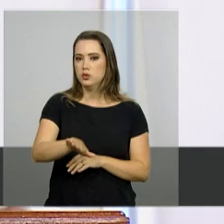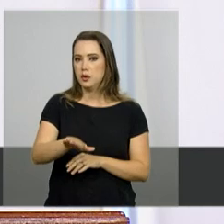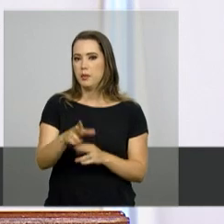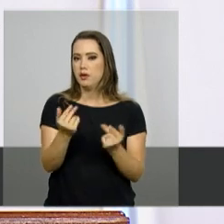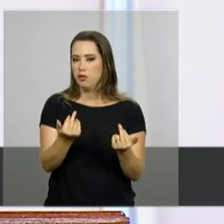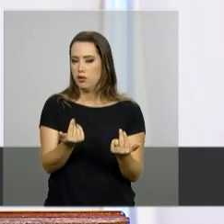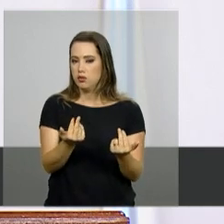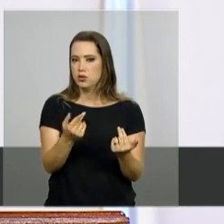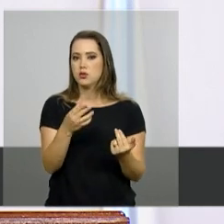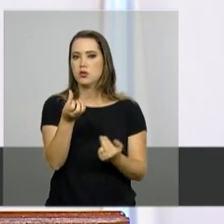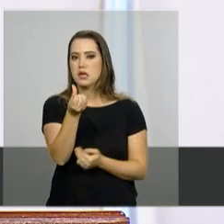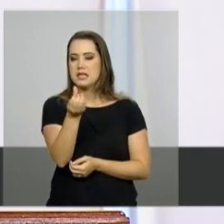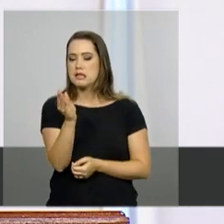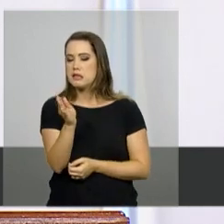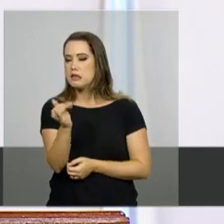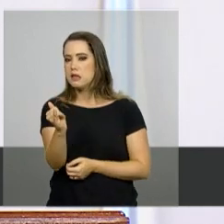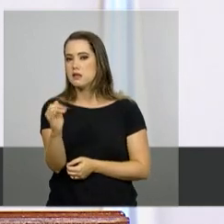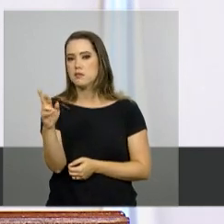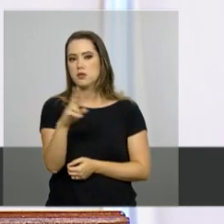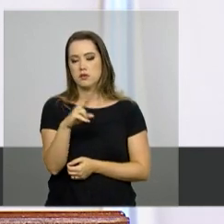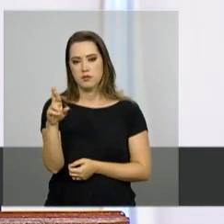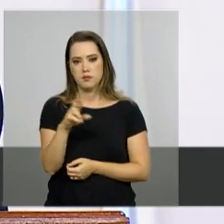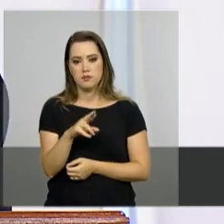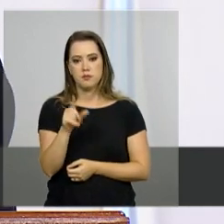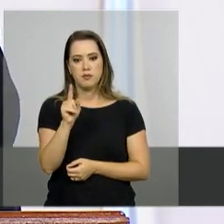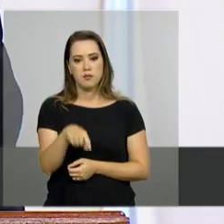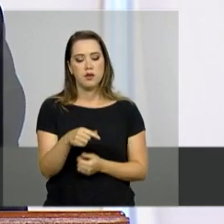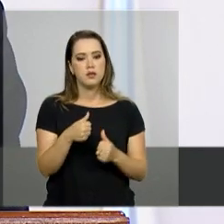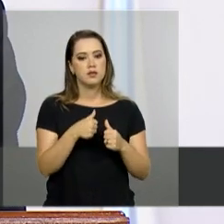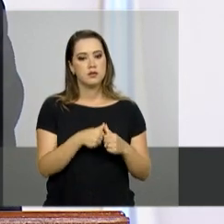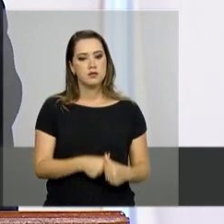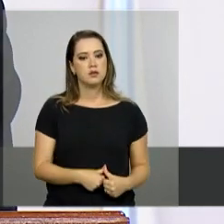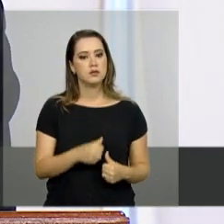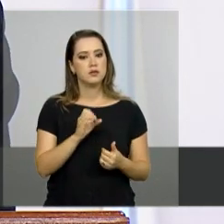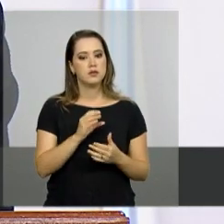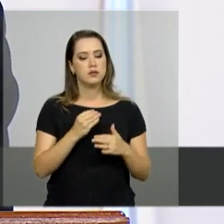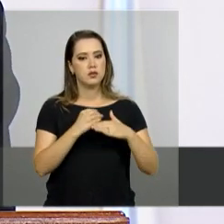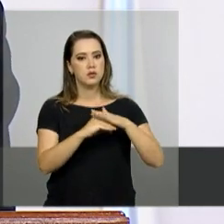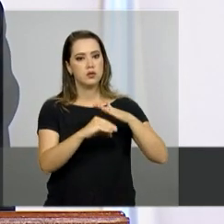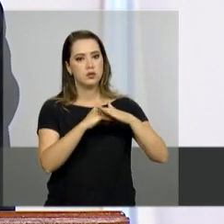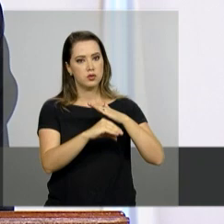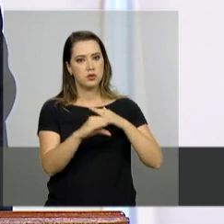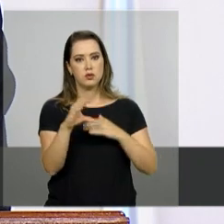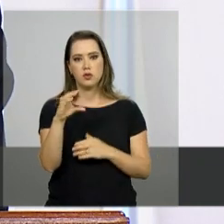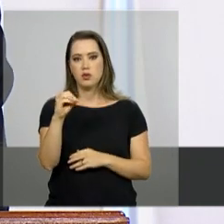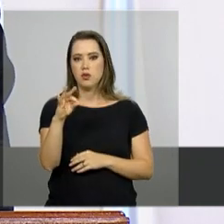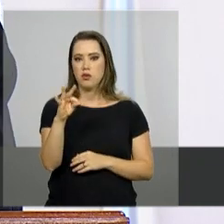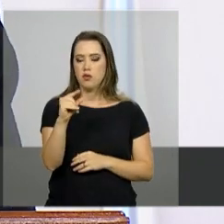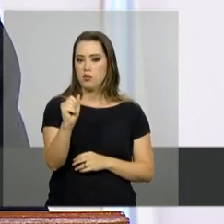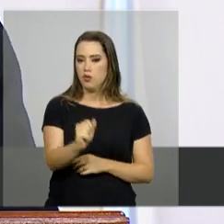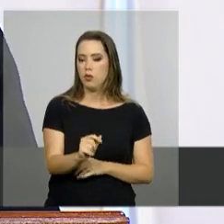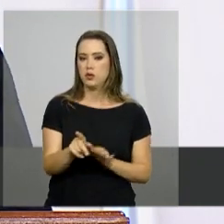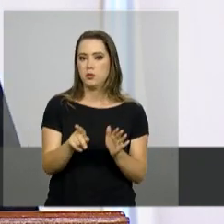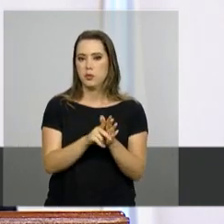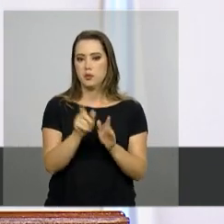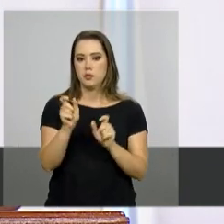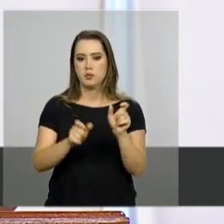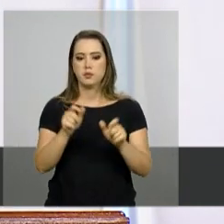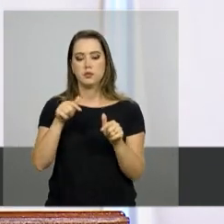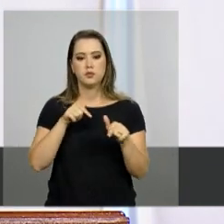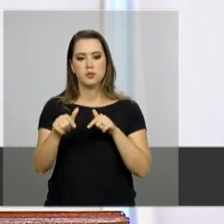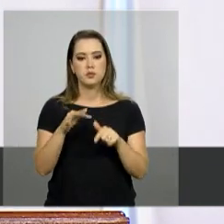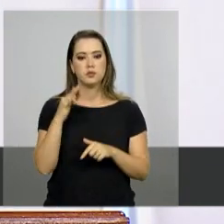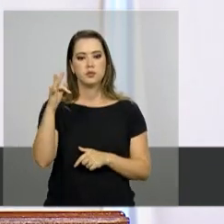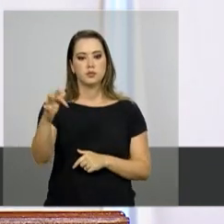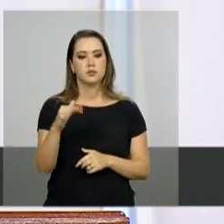de igual maneira 6 milhões e 200 milhões de reais que ficam na conta também a disposição dos trabalhadores